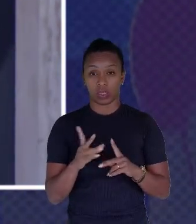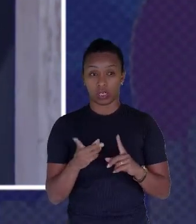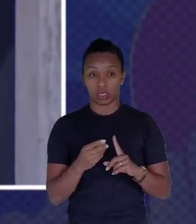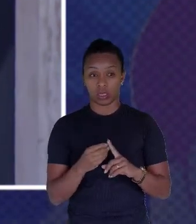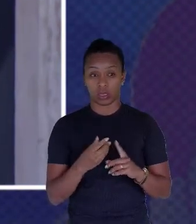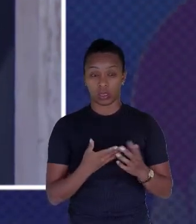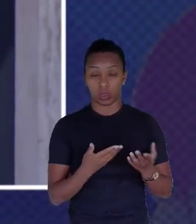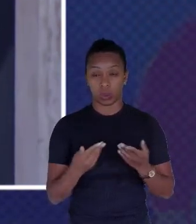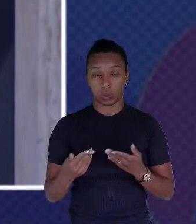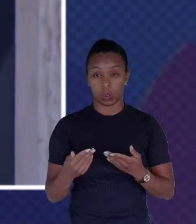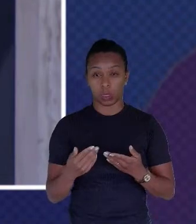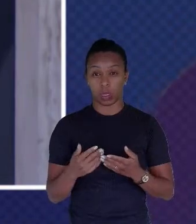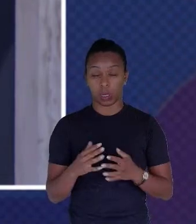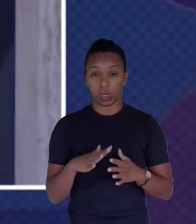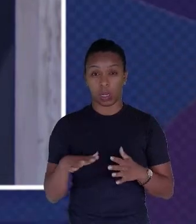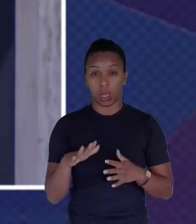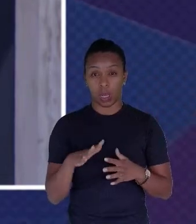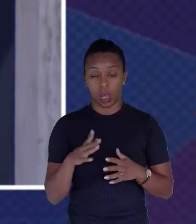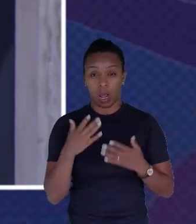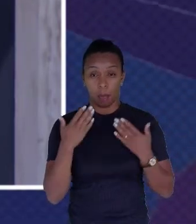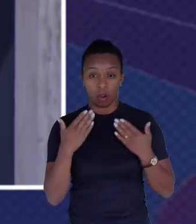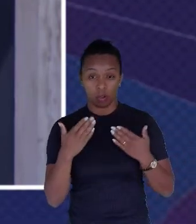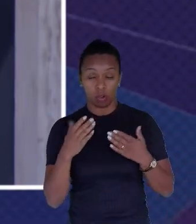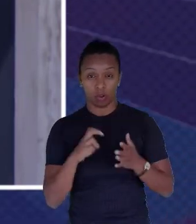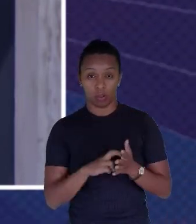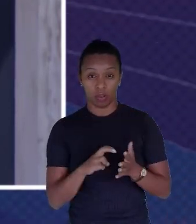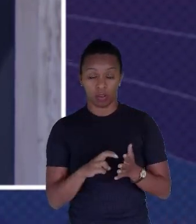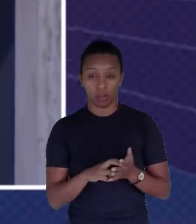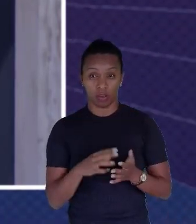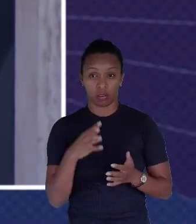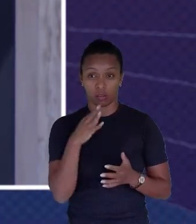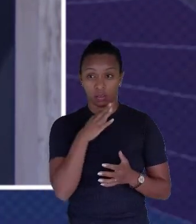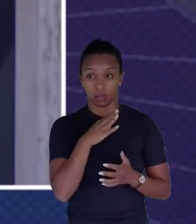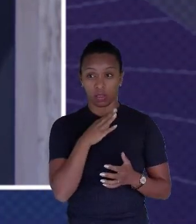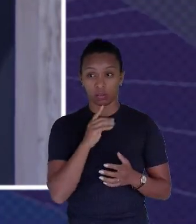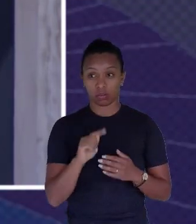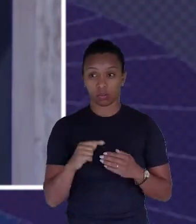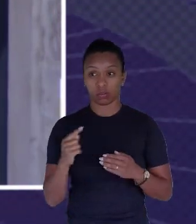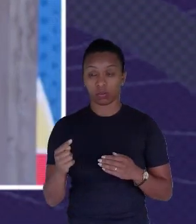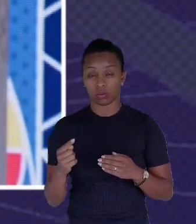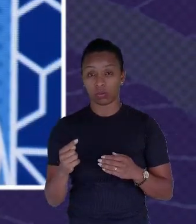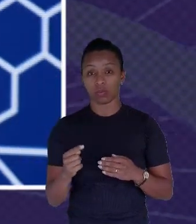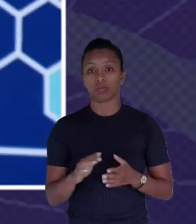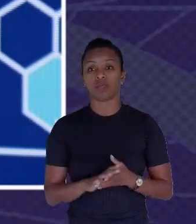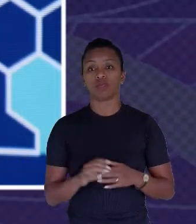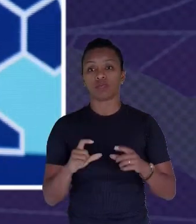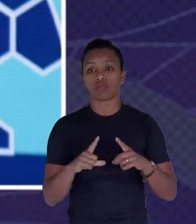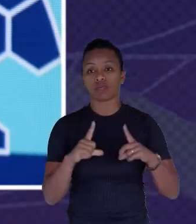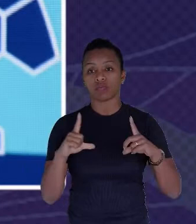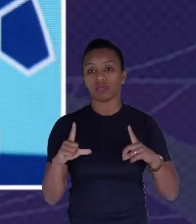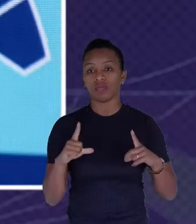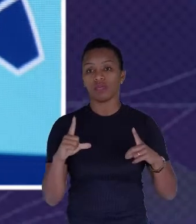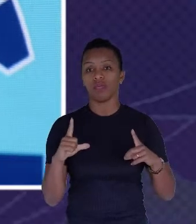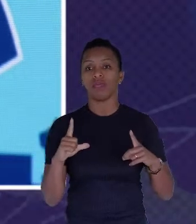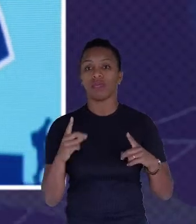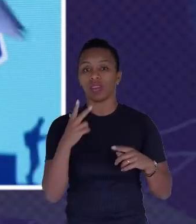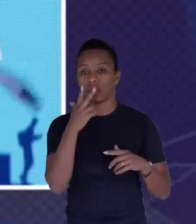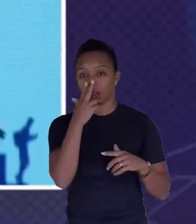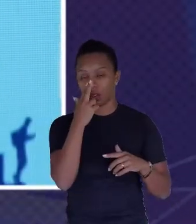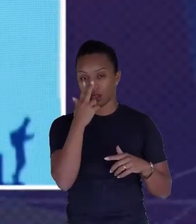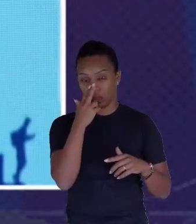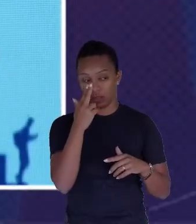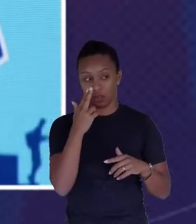Apolinário nos apresentam mais cedo eu acho que o que sairia do outro lado seria um quadro meio